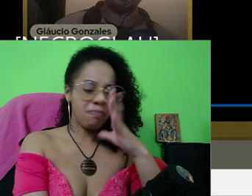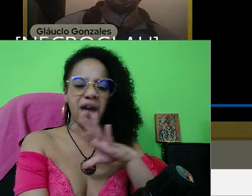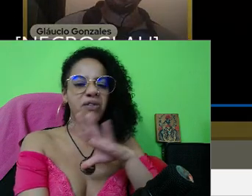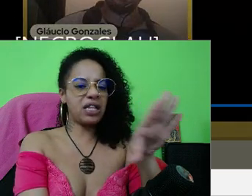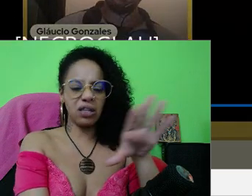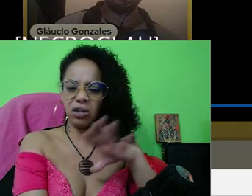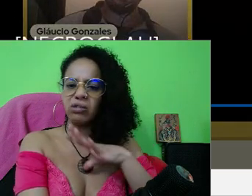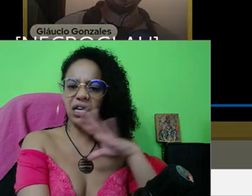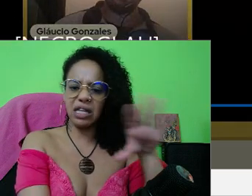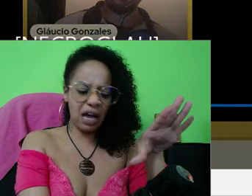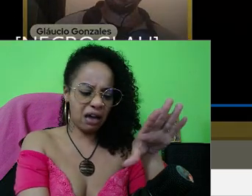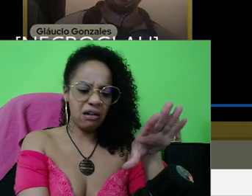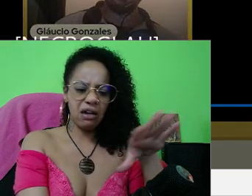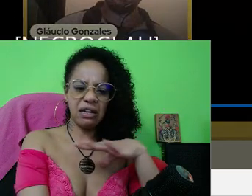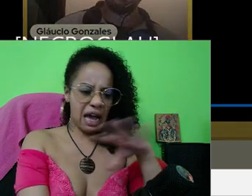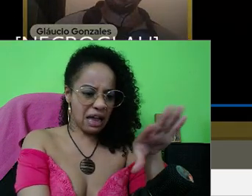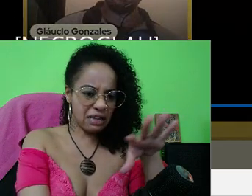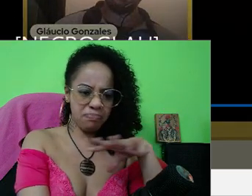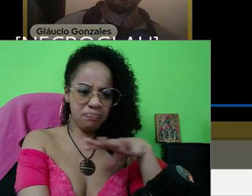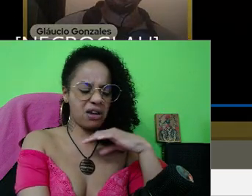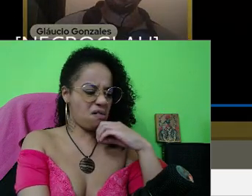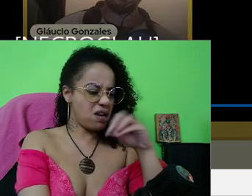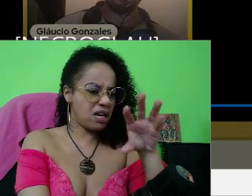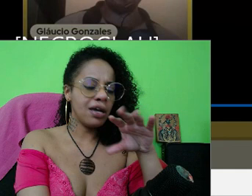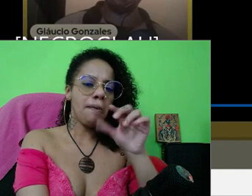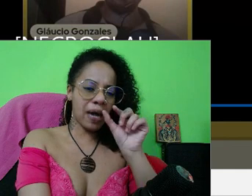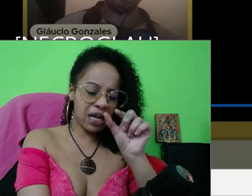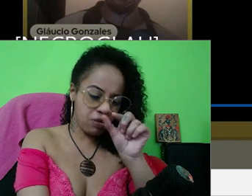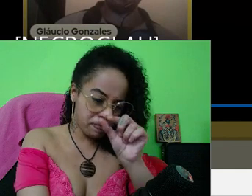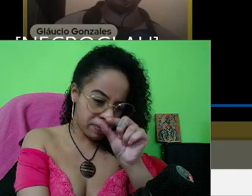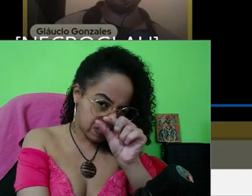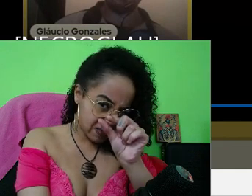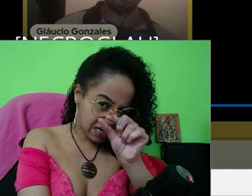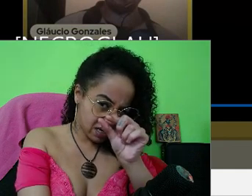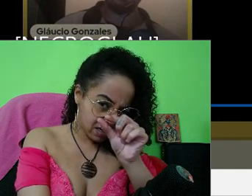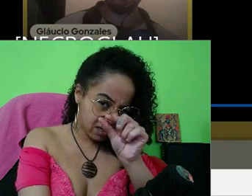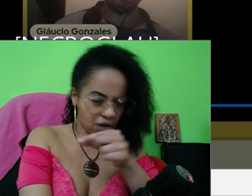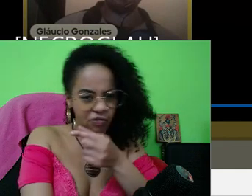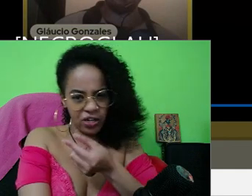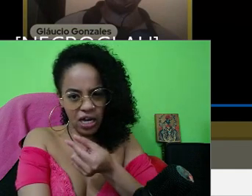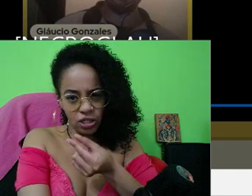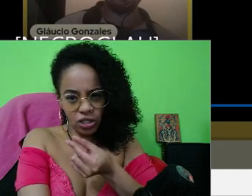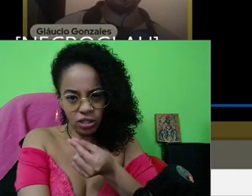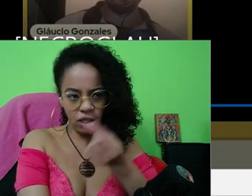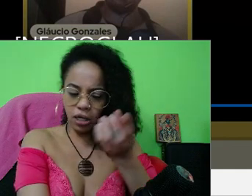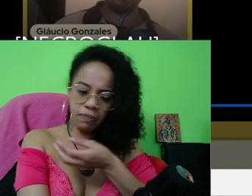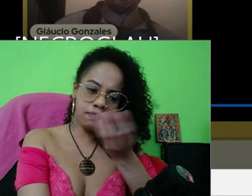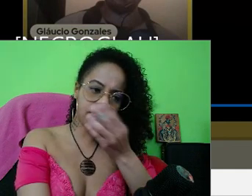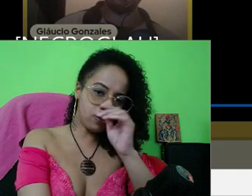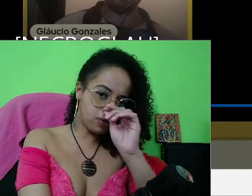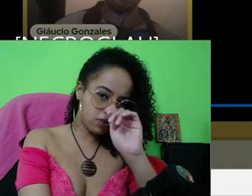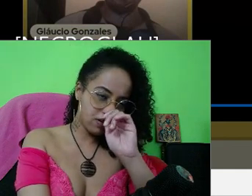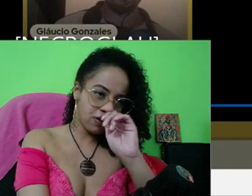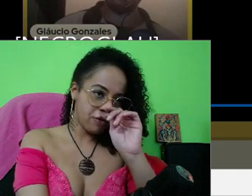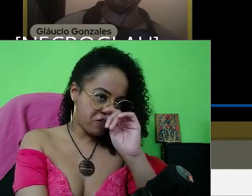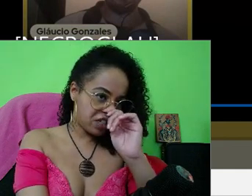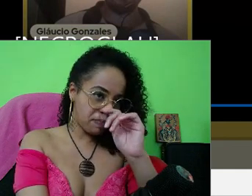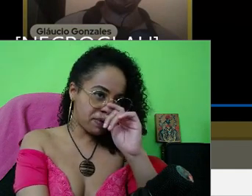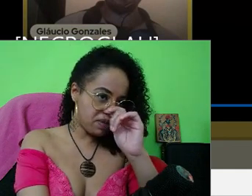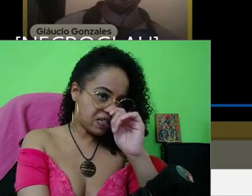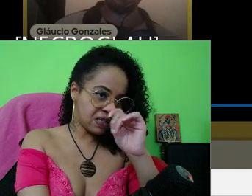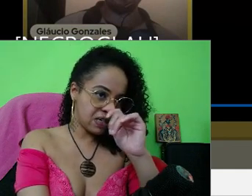colocado mas eu entendo não tem que dar nada porque olha pega ali um pedacinho né que é conveniente e pronto